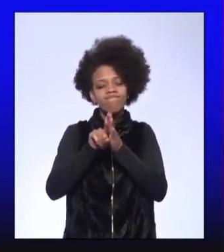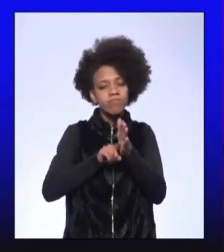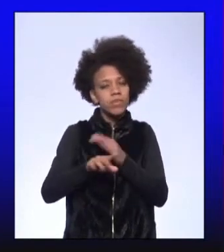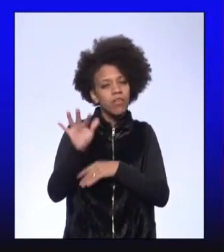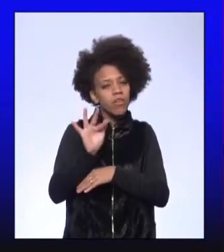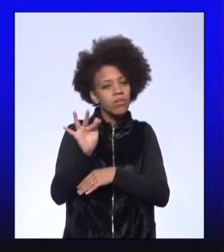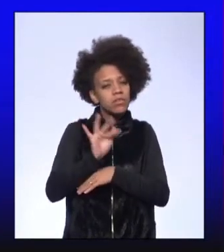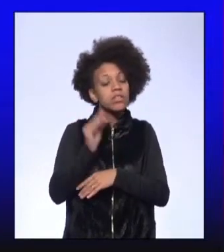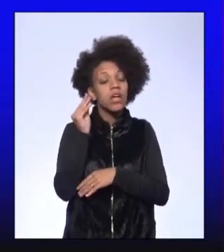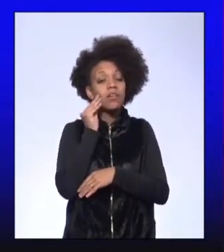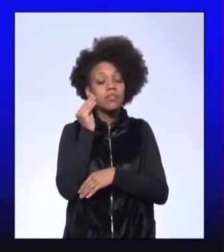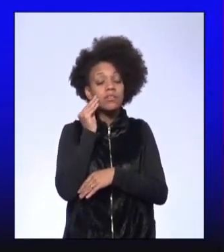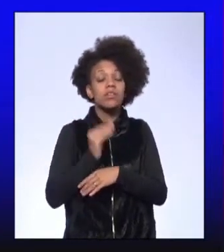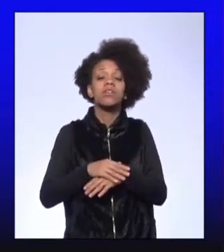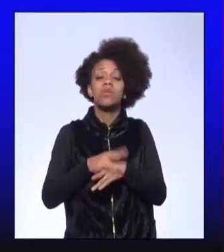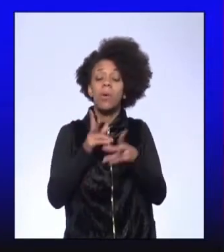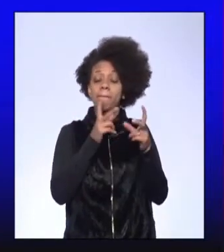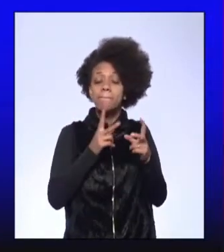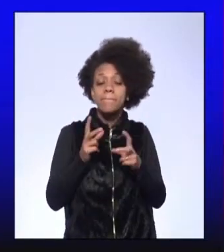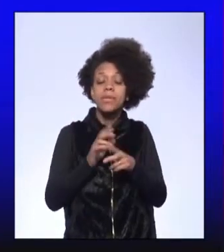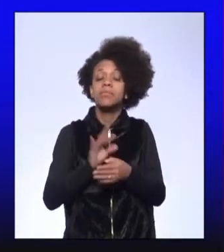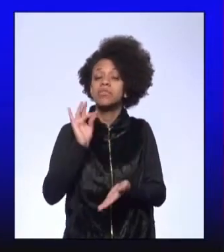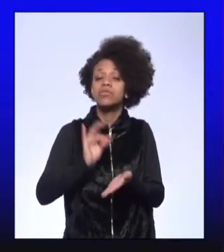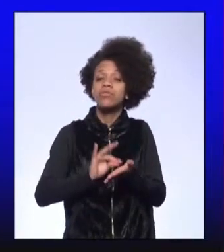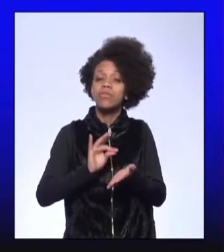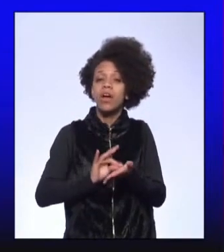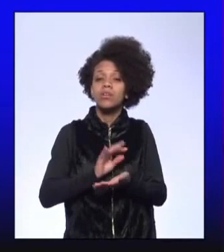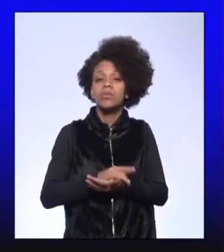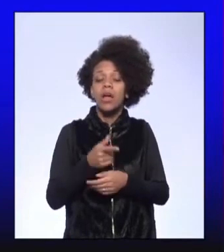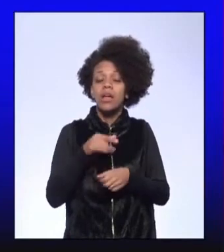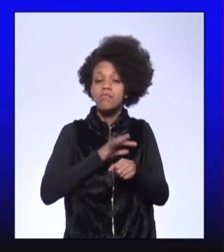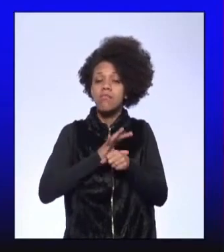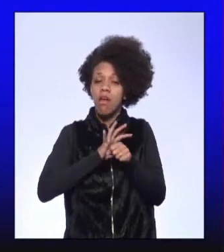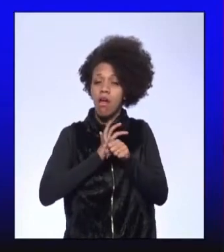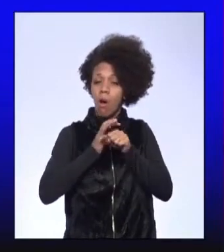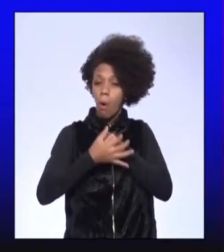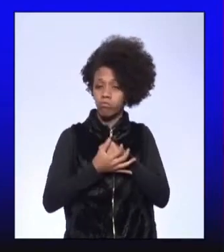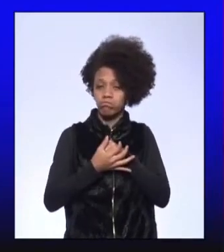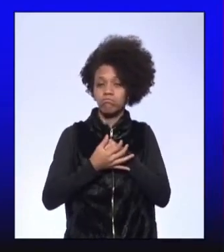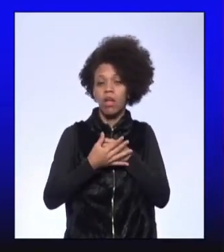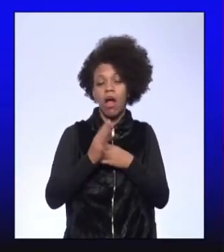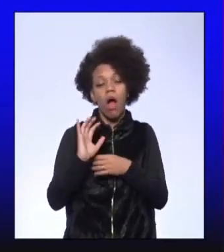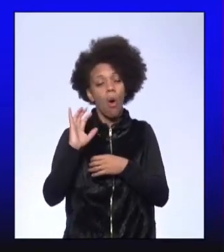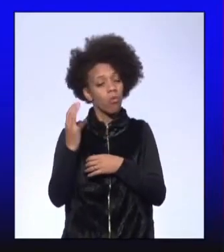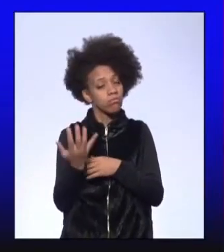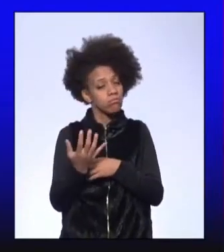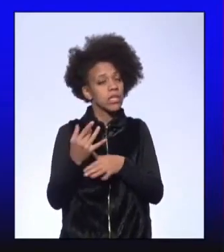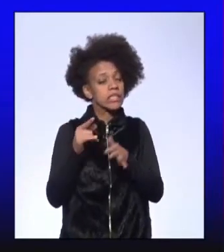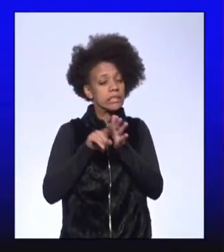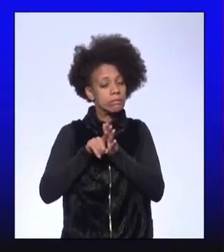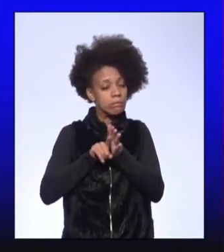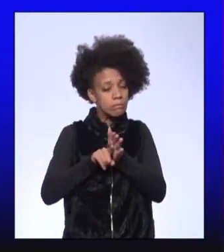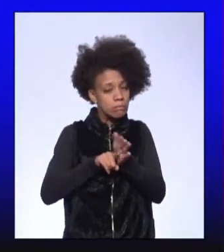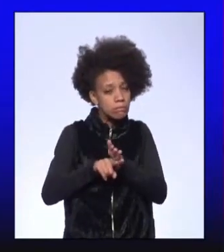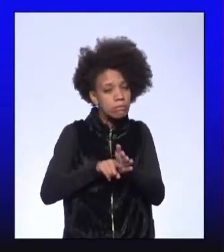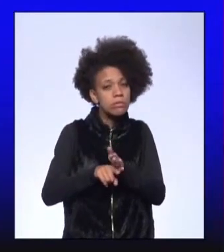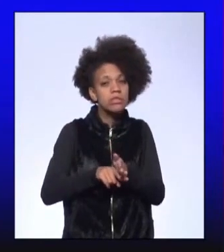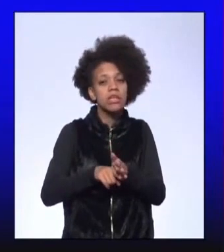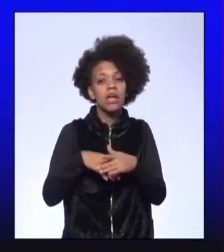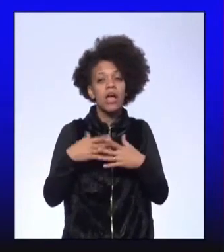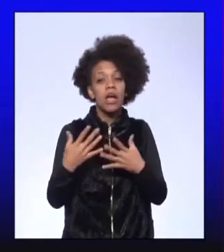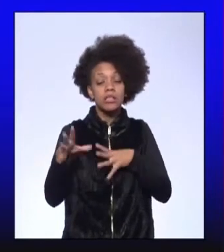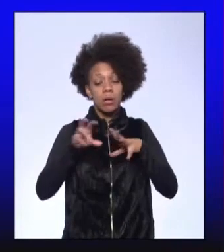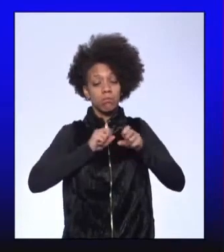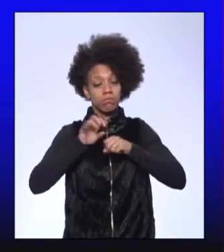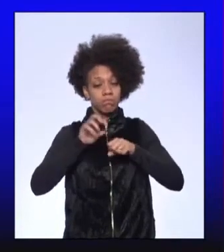faculdade tentando identificar se de fato esse fenômeno ocorre. A gente está tentando buscar a expressão desses